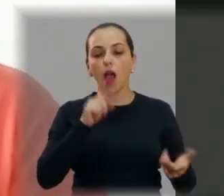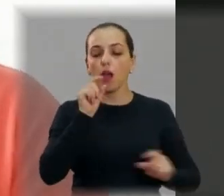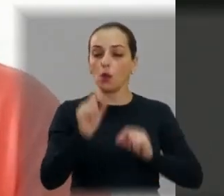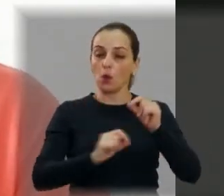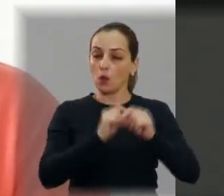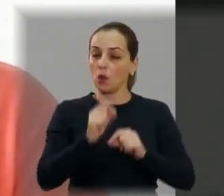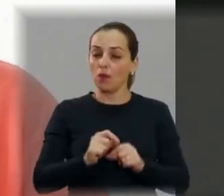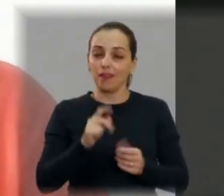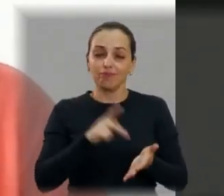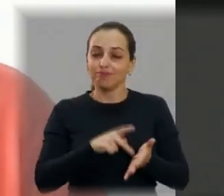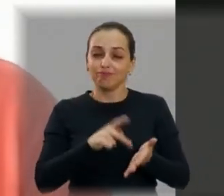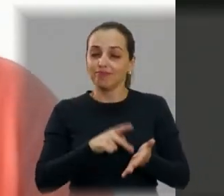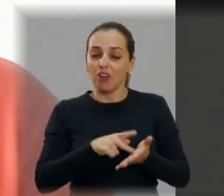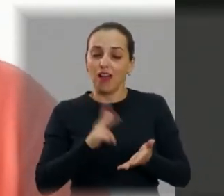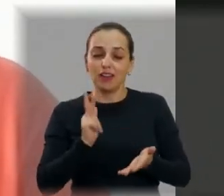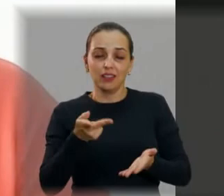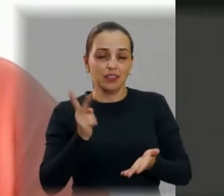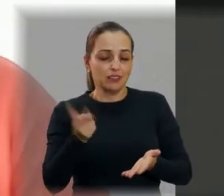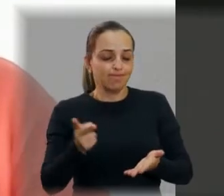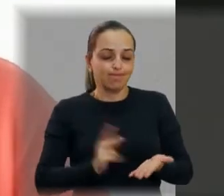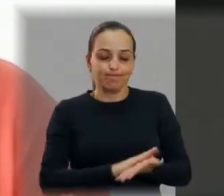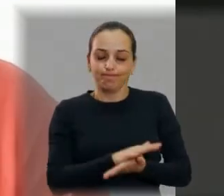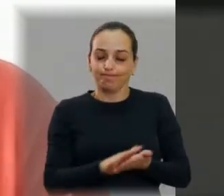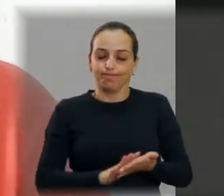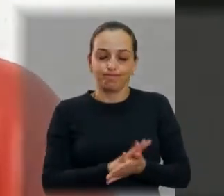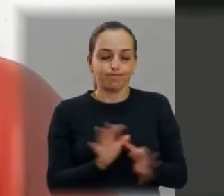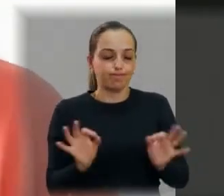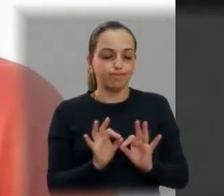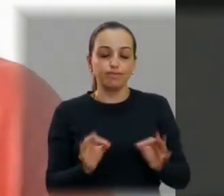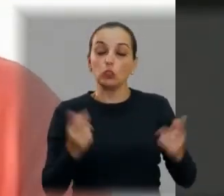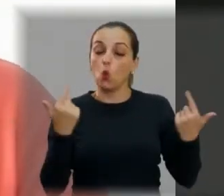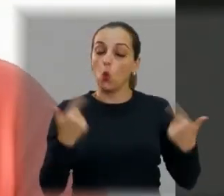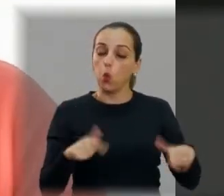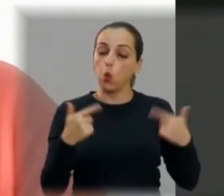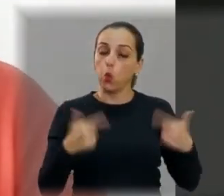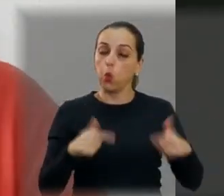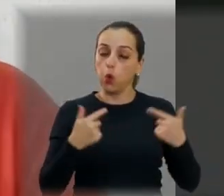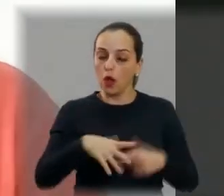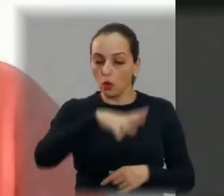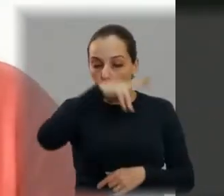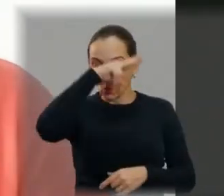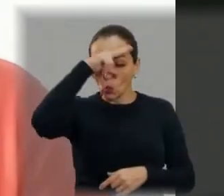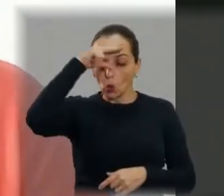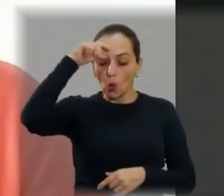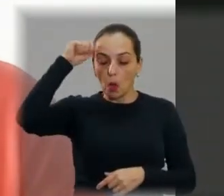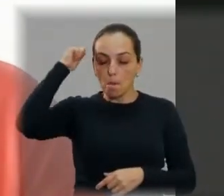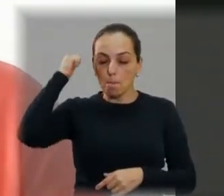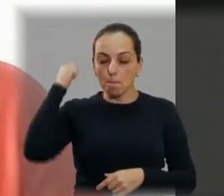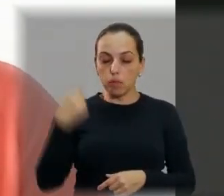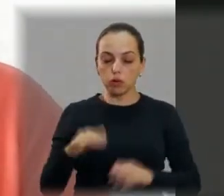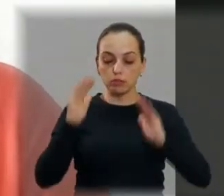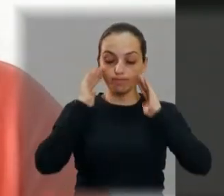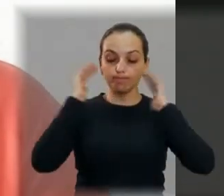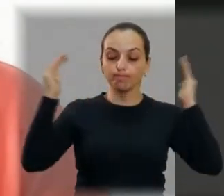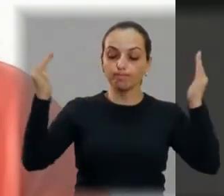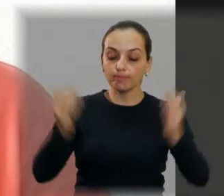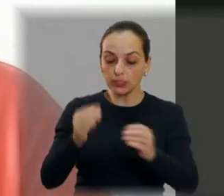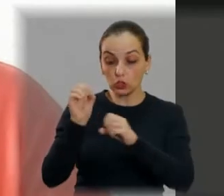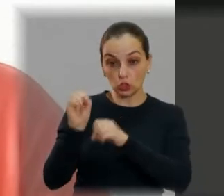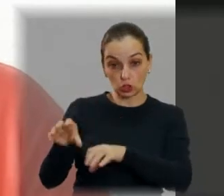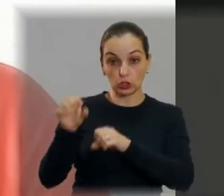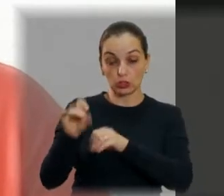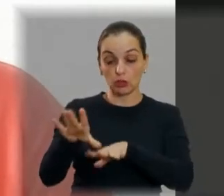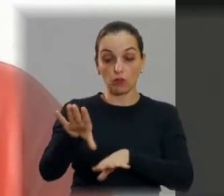mas que acaba não sendo permanente. Eu acredito que nós vamos ter trabalho muito, sempre pensando na educação, sempre pensando